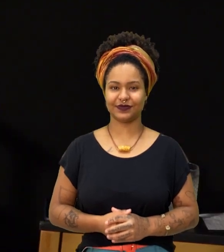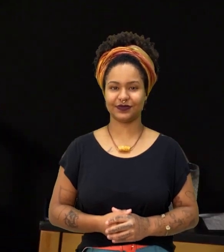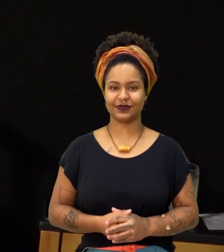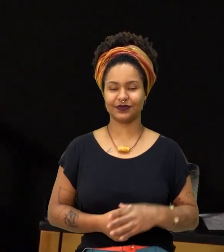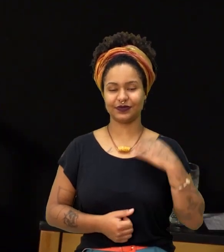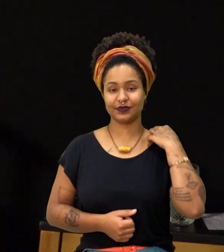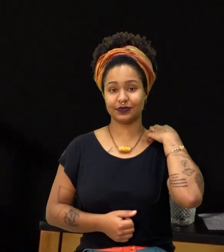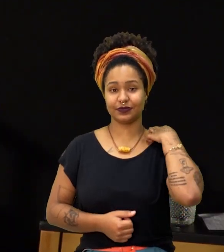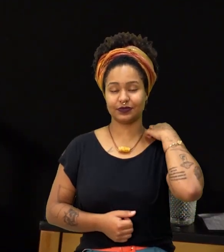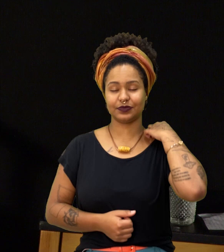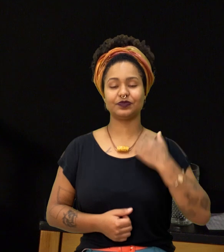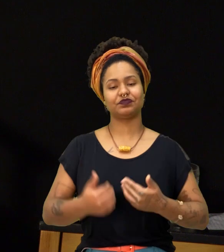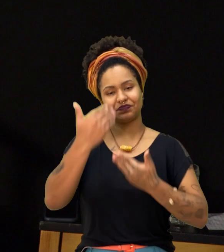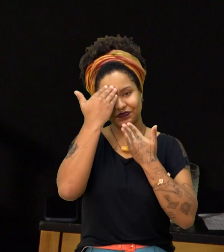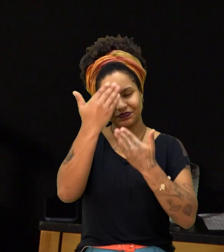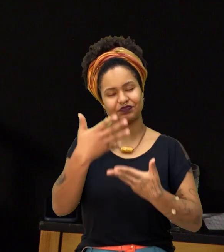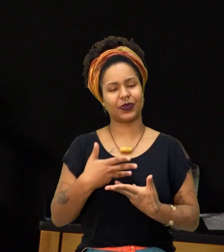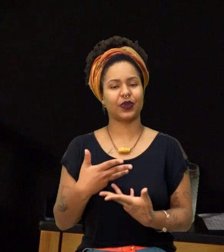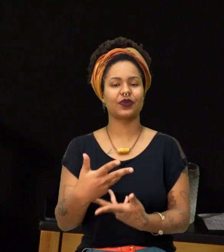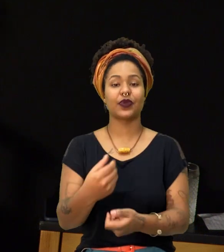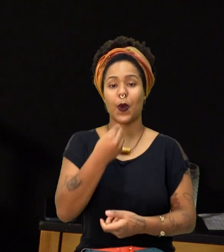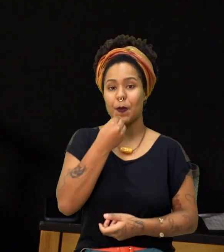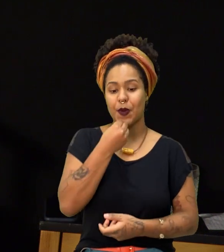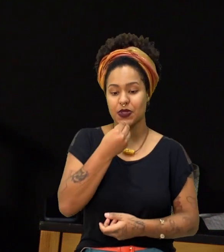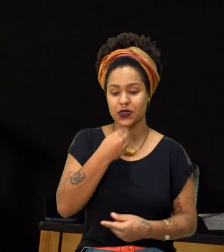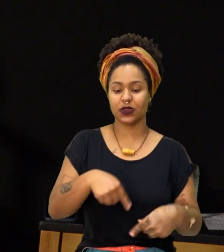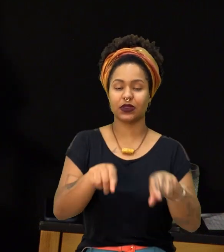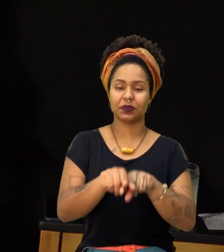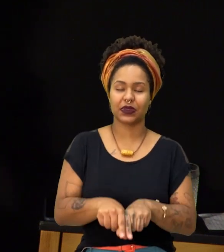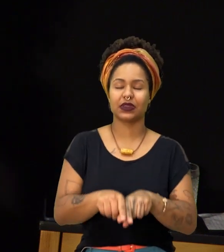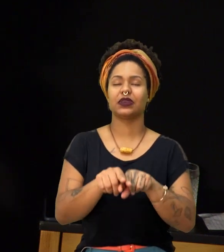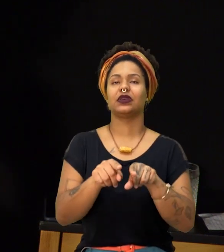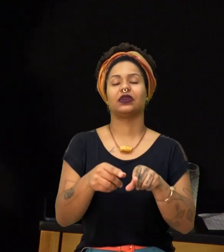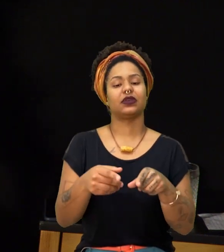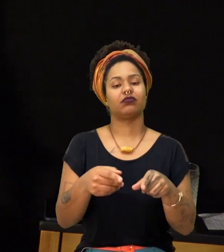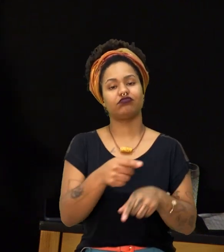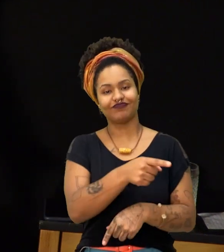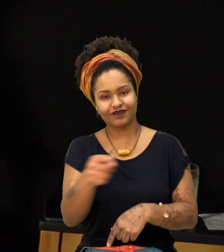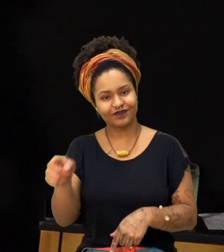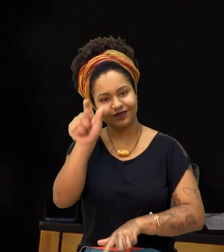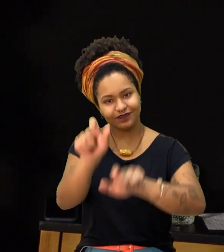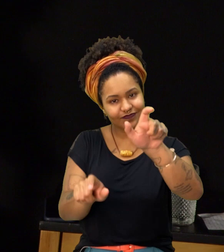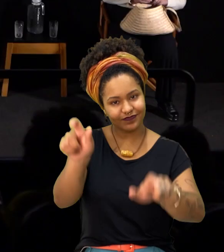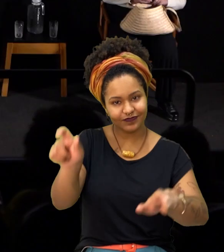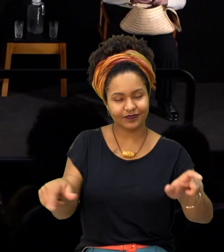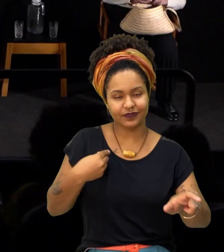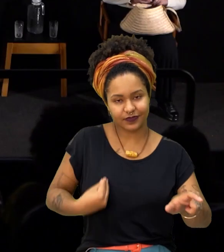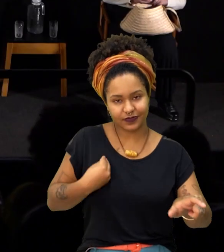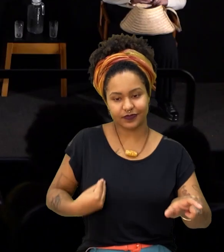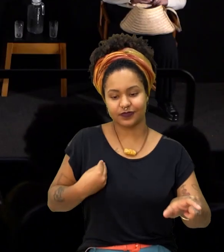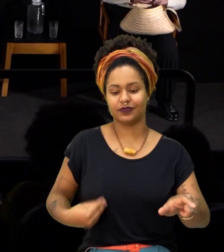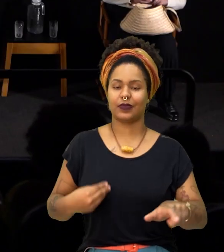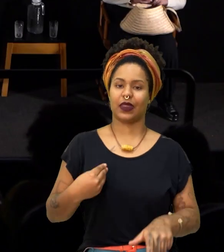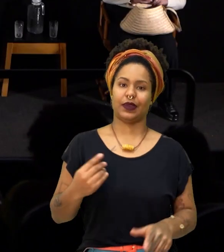Não, eu quero agradecer aqui o convite, a oportunidade, e também a vocês todos pela